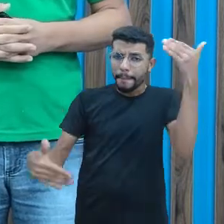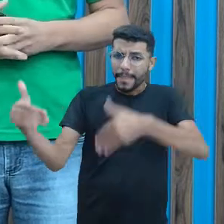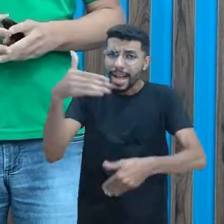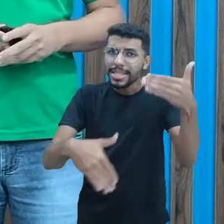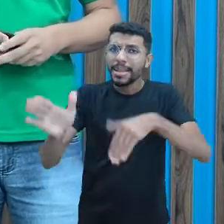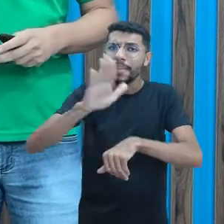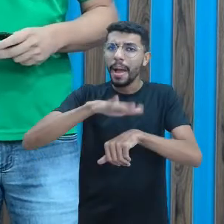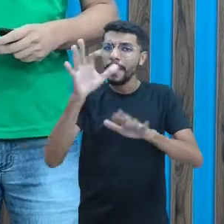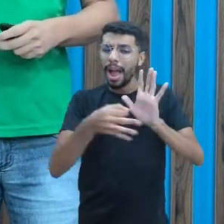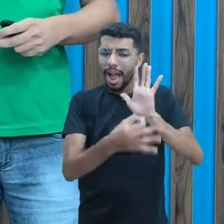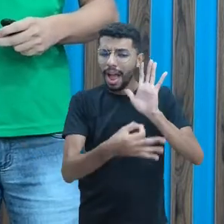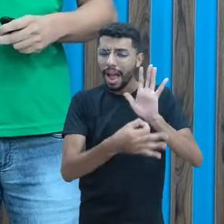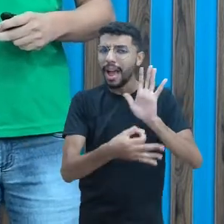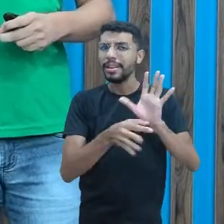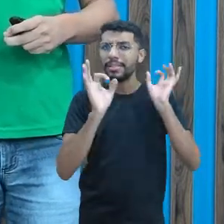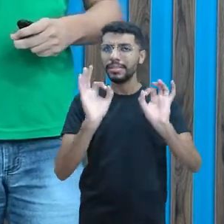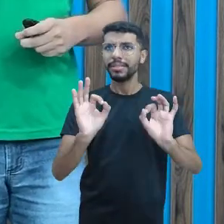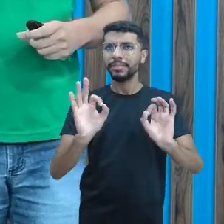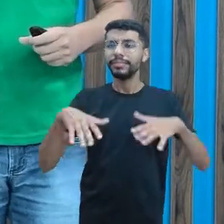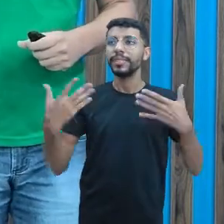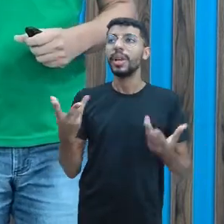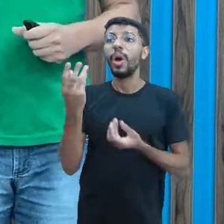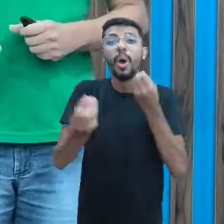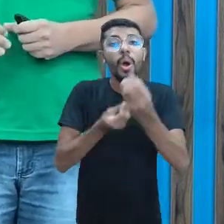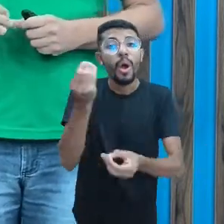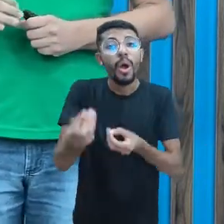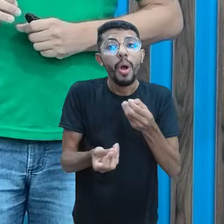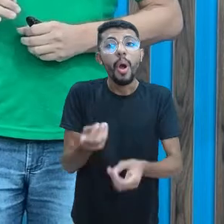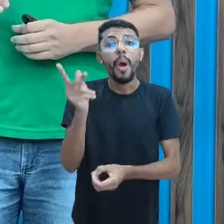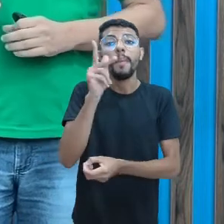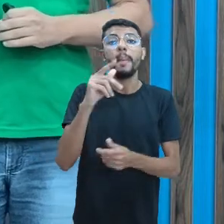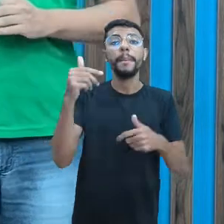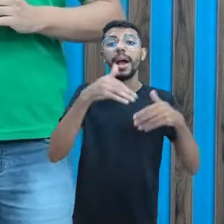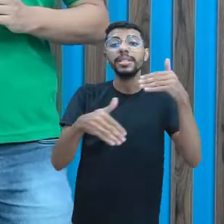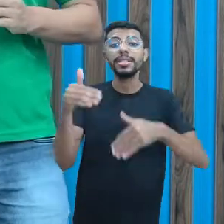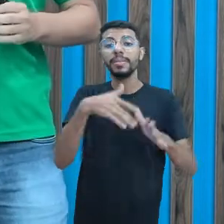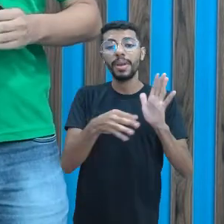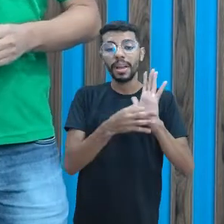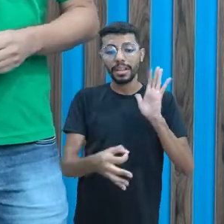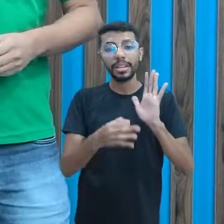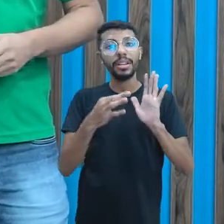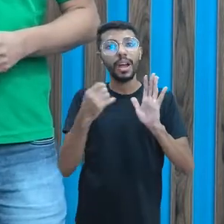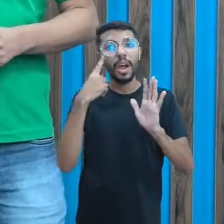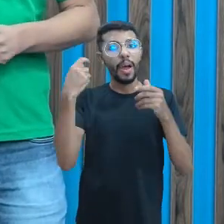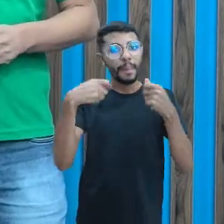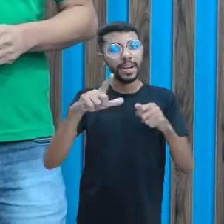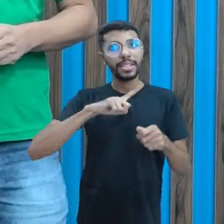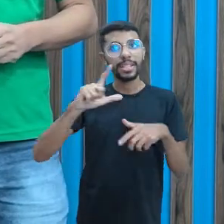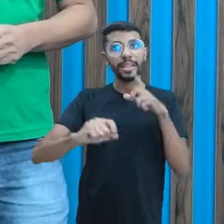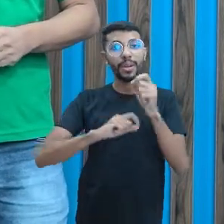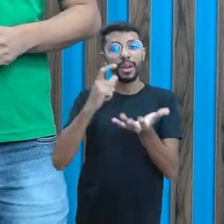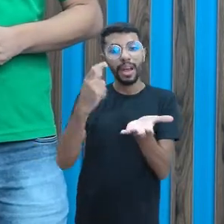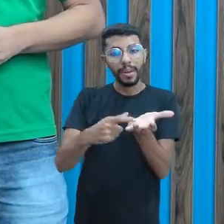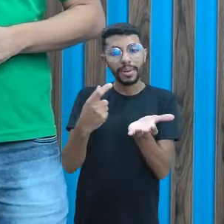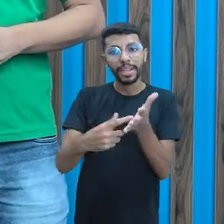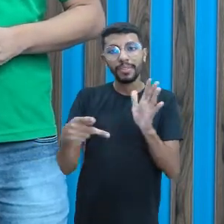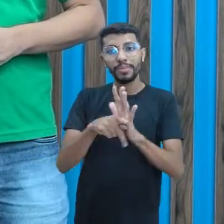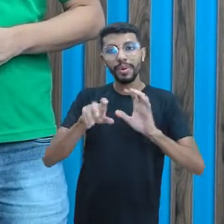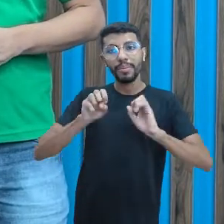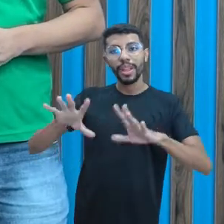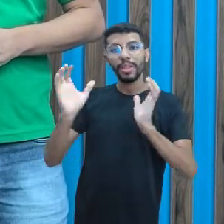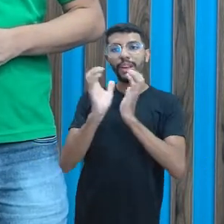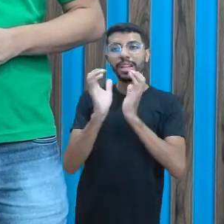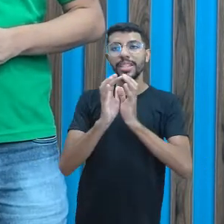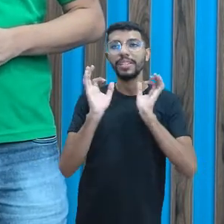participação de vocês. Então, olha, como é que eu faço, professor, para participar? Gente, vocês precisam ter o aplicativo, né, do Educa Recife, tá? Então, vocês podem